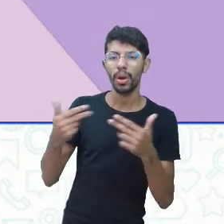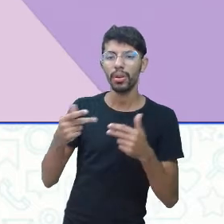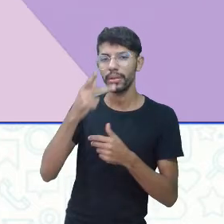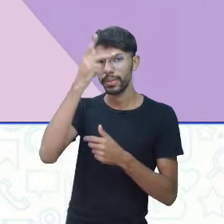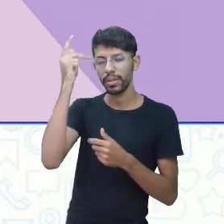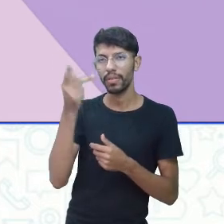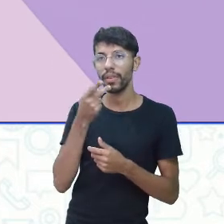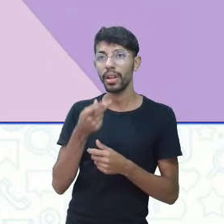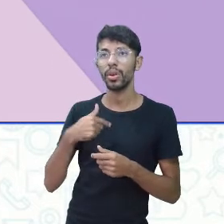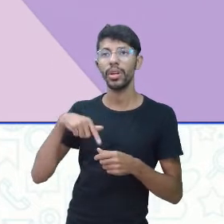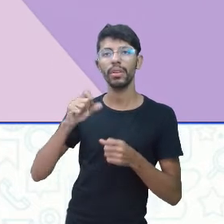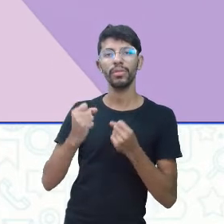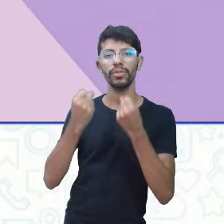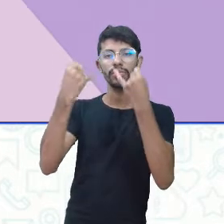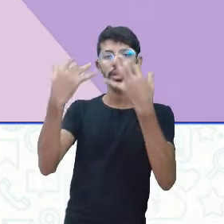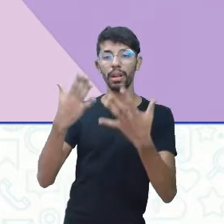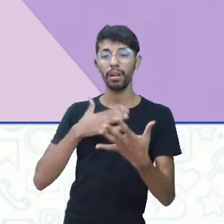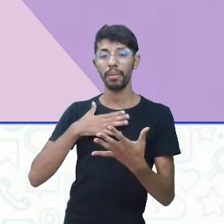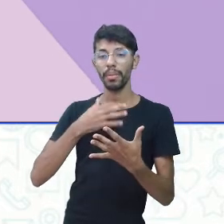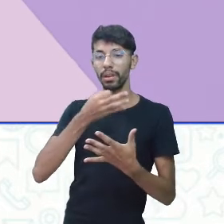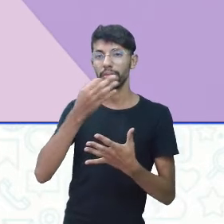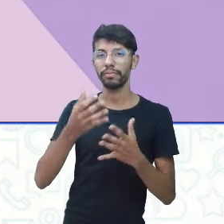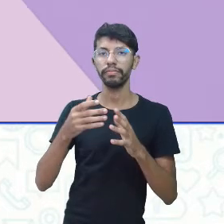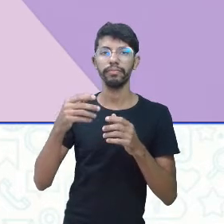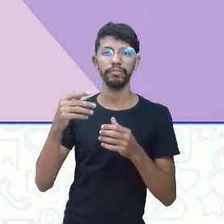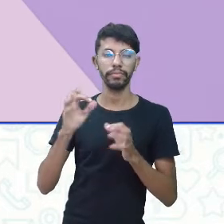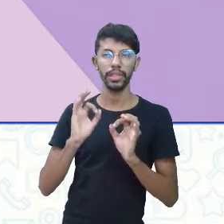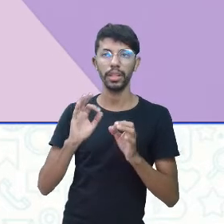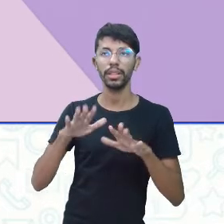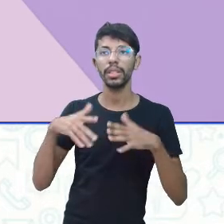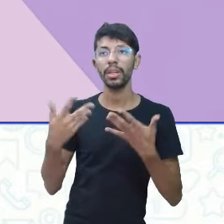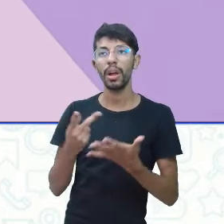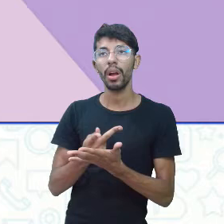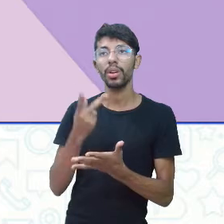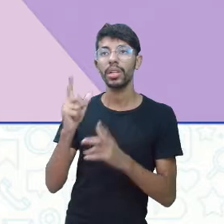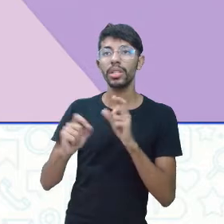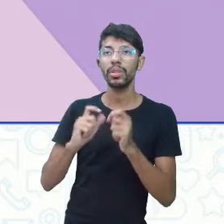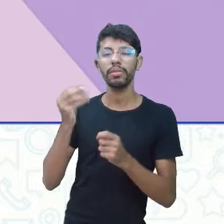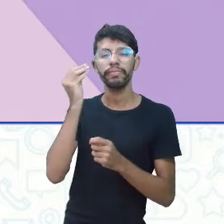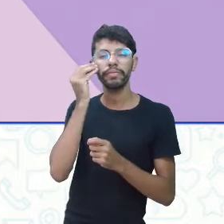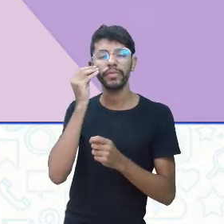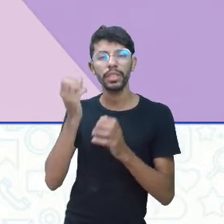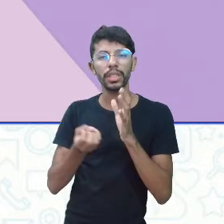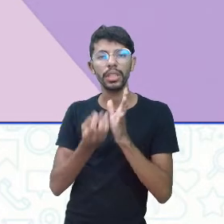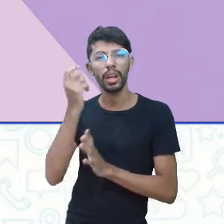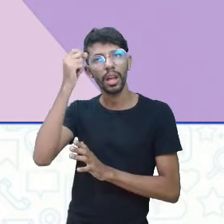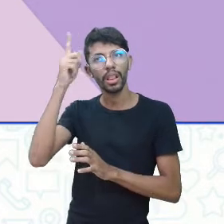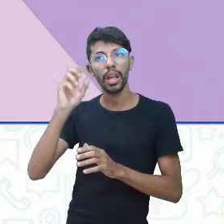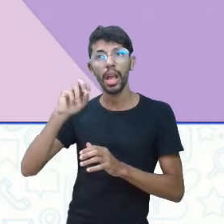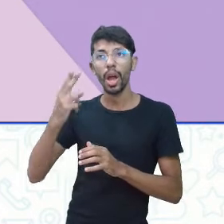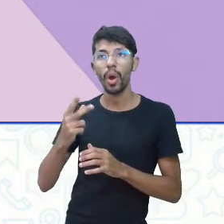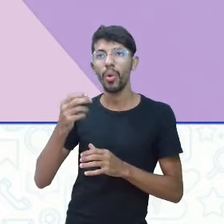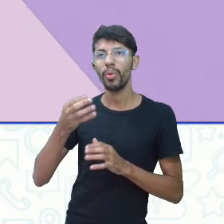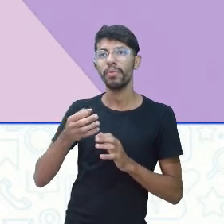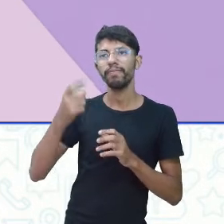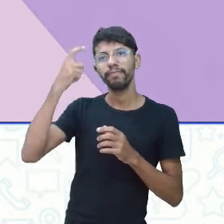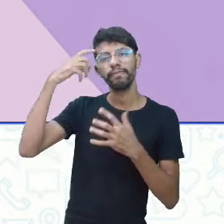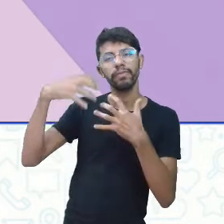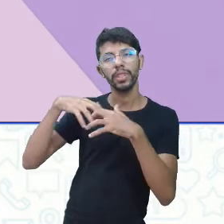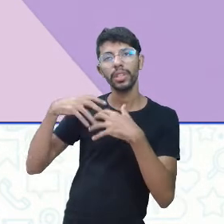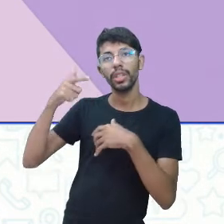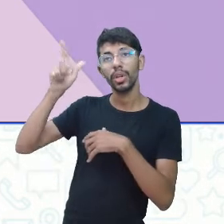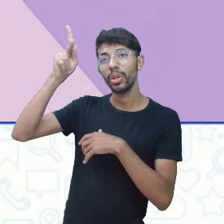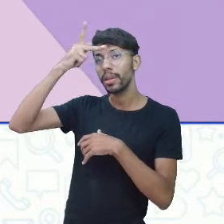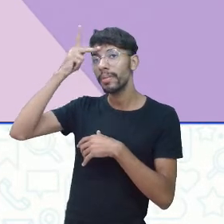as minhas próprias palavras. Então, acontece quando eu tento reproduzir uma ideia ou pensamento de um terceiro com as minhas próprias